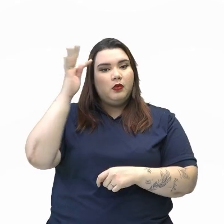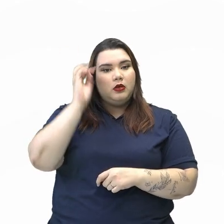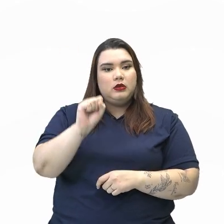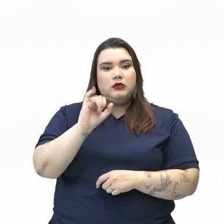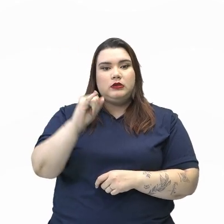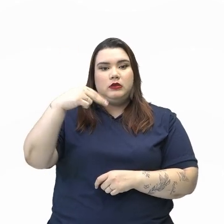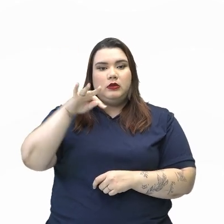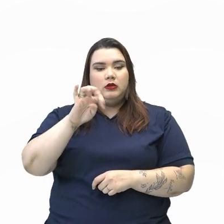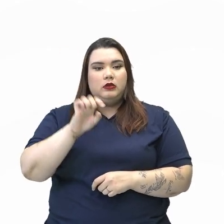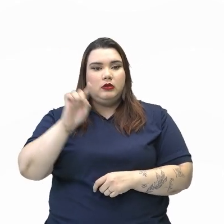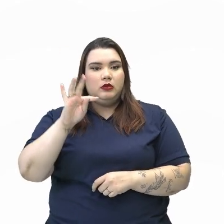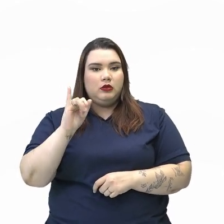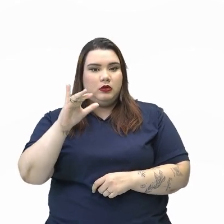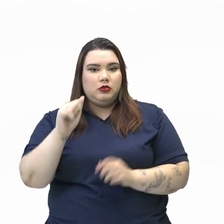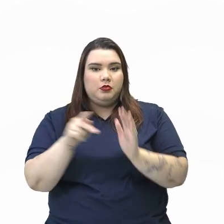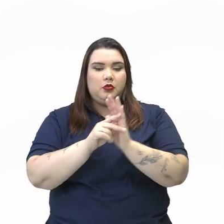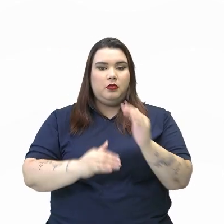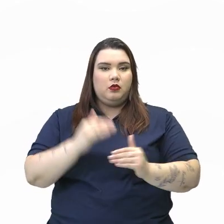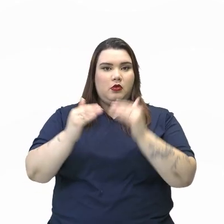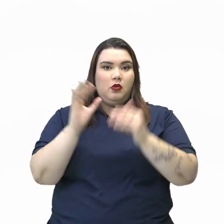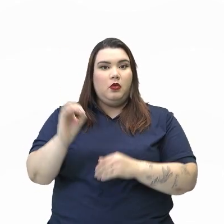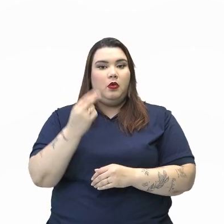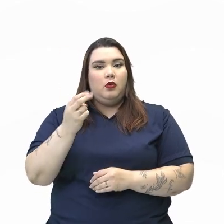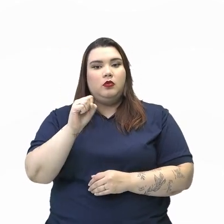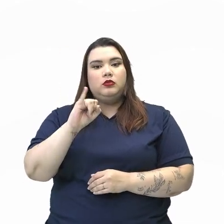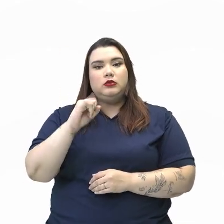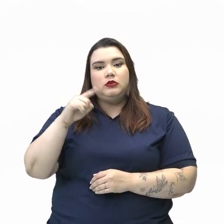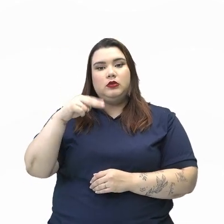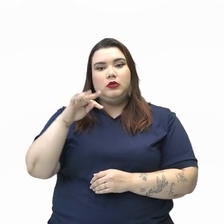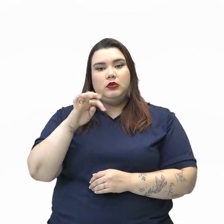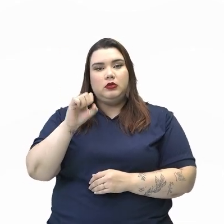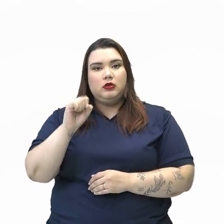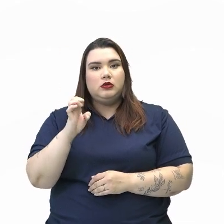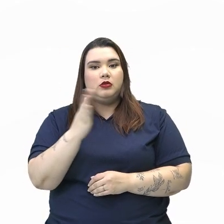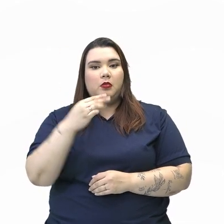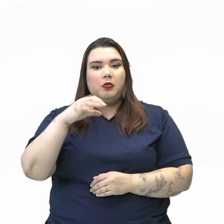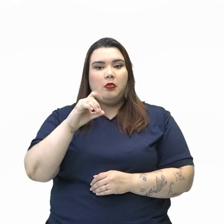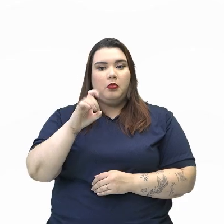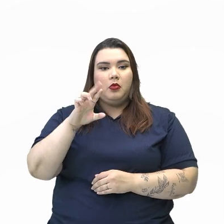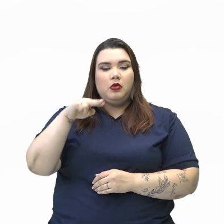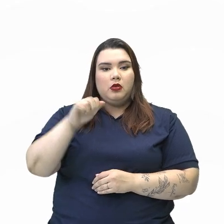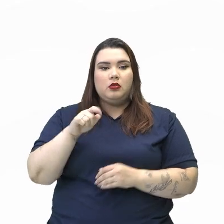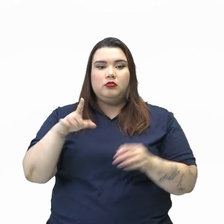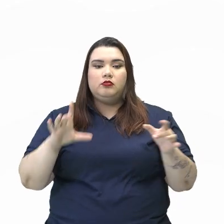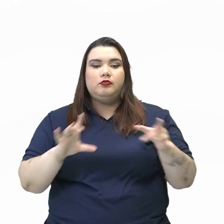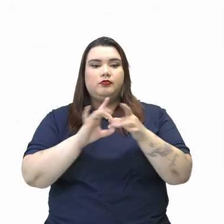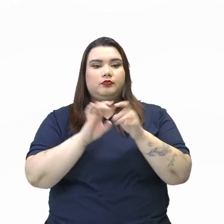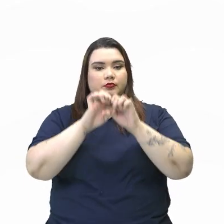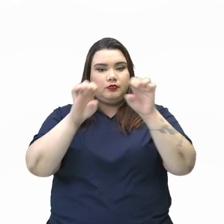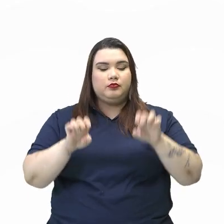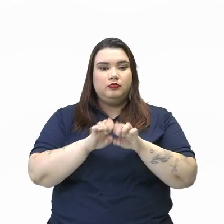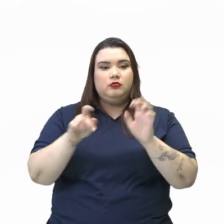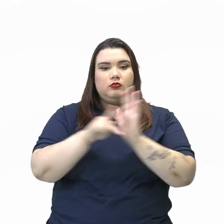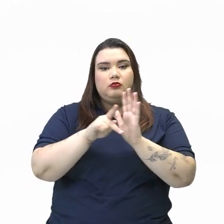sintética. Né, a teoria sintética da evolução, ou síntese moderna, ela é a estrutura principal que integra conhecimentos